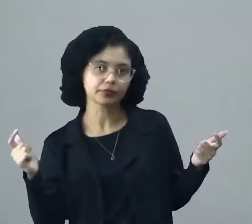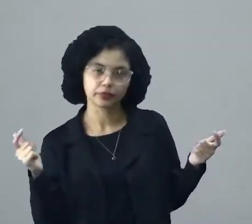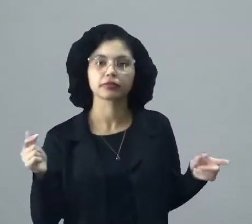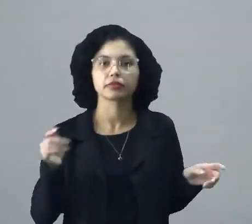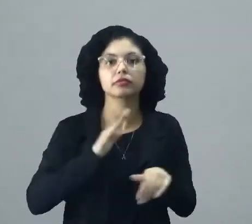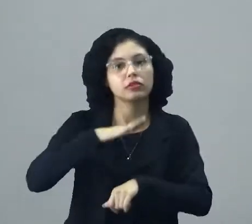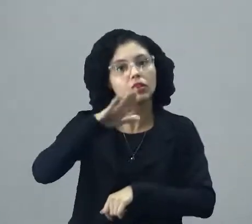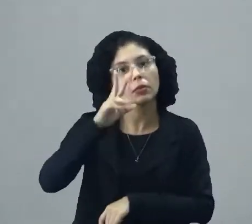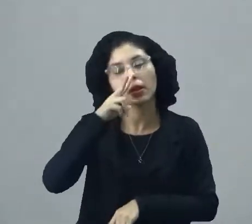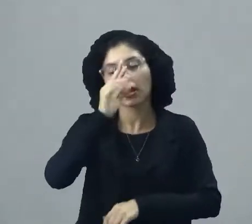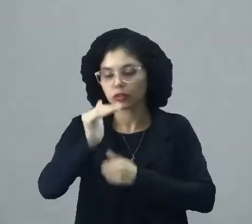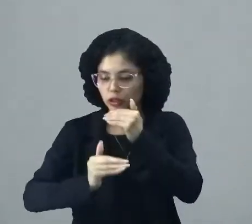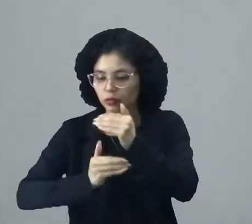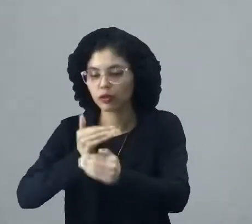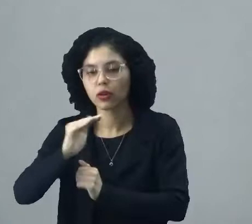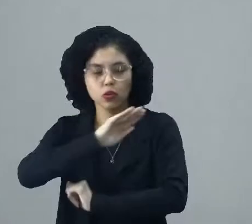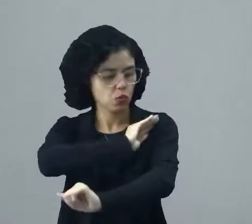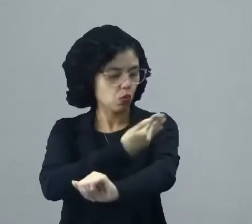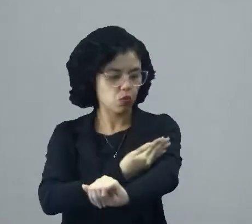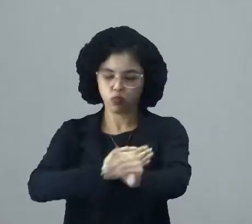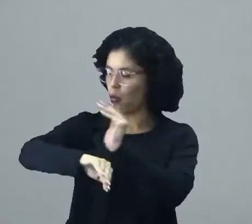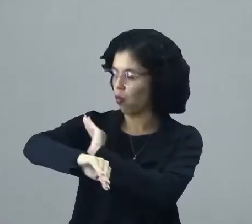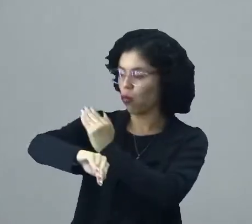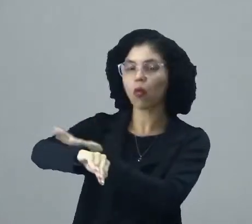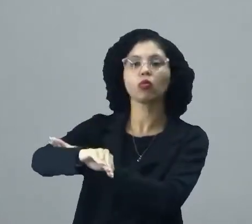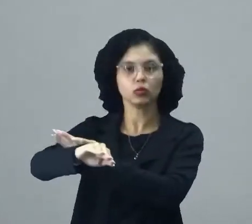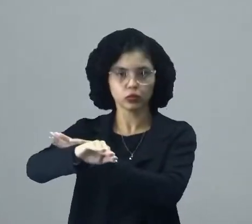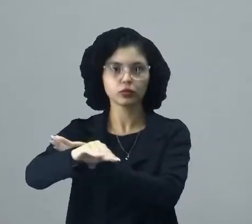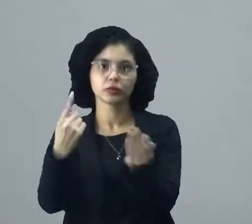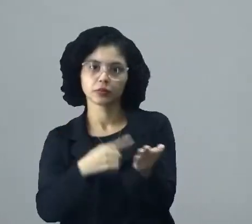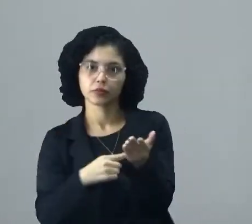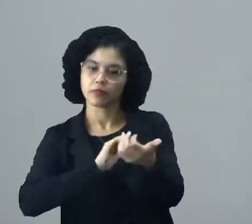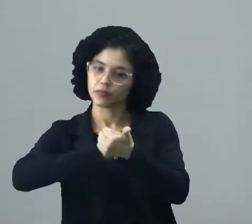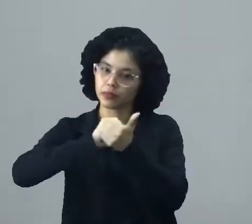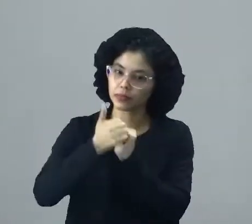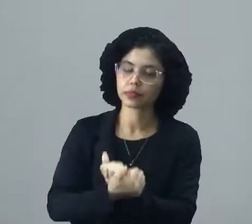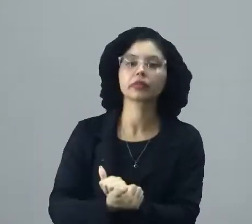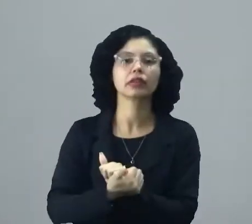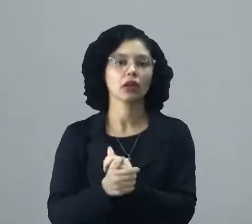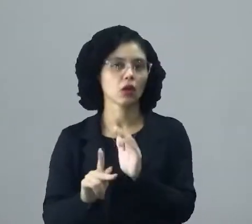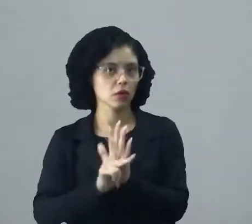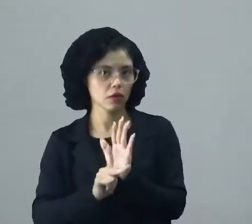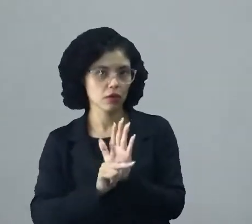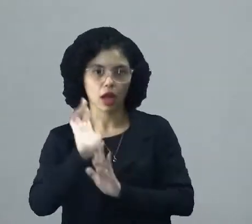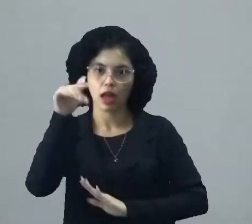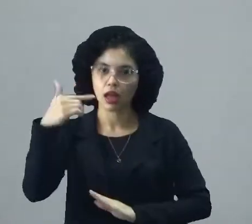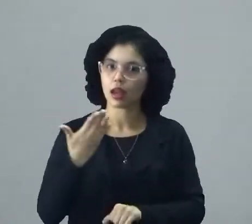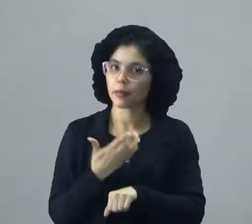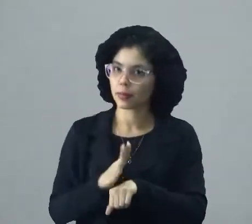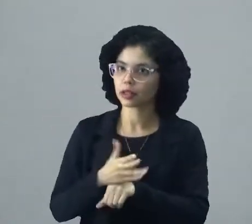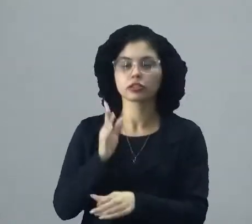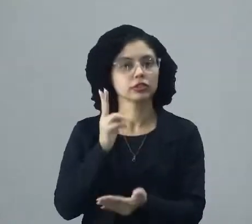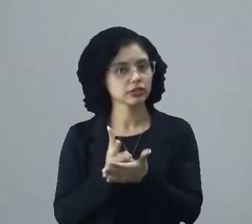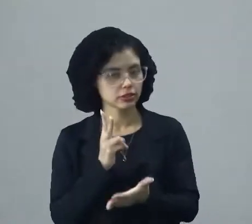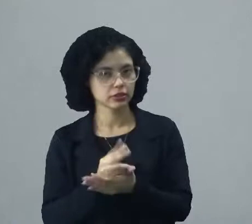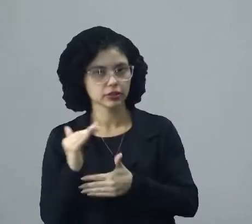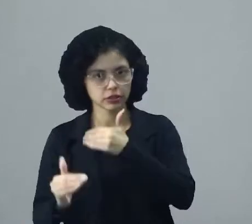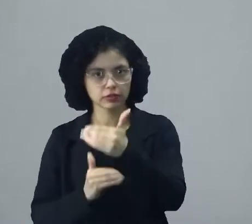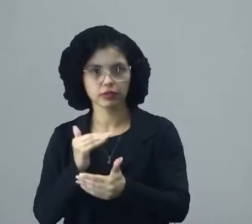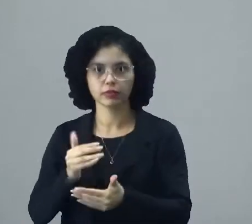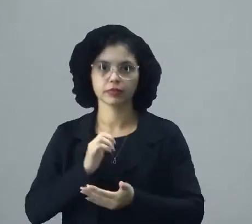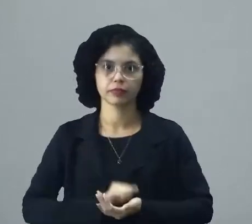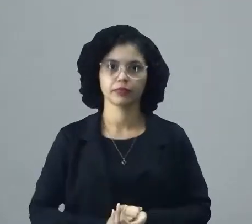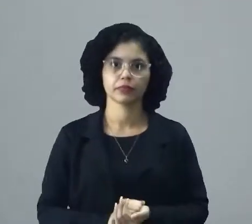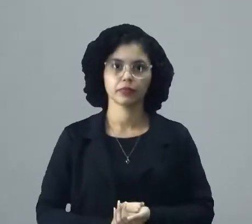carga, mais ele ia se desenvolvendo. Então o condicionamento dele foi se adaptando e se adequando àquela prática que ele ia